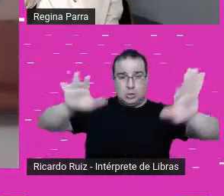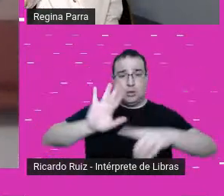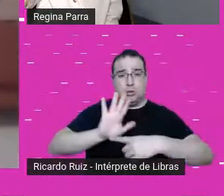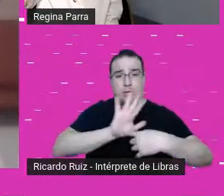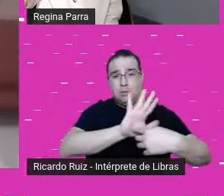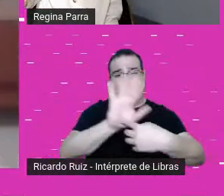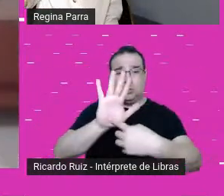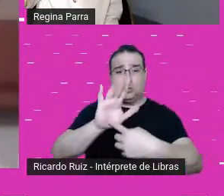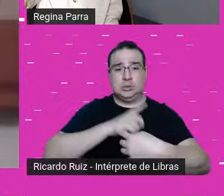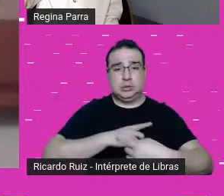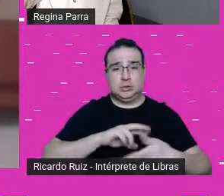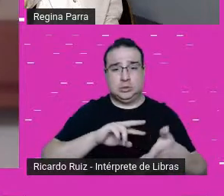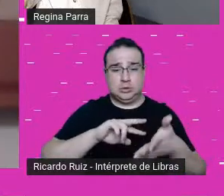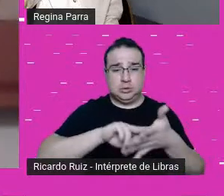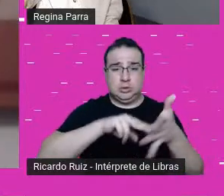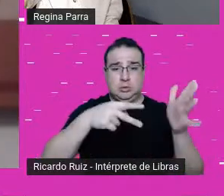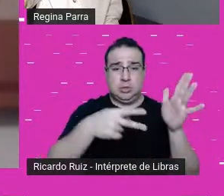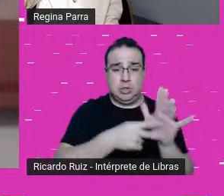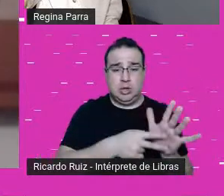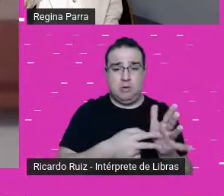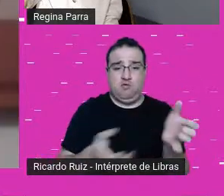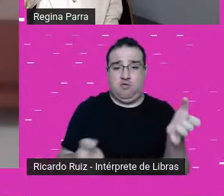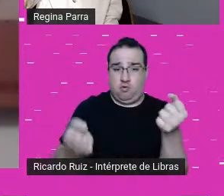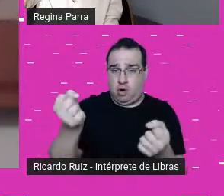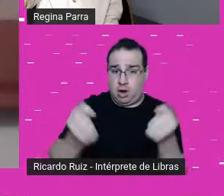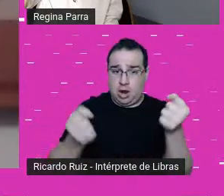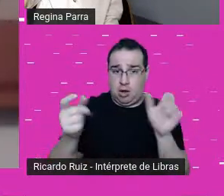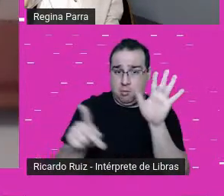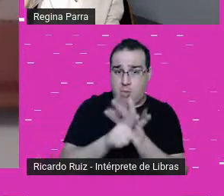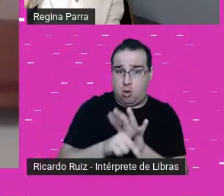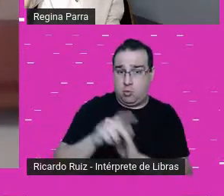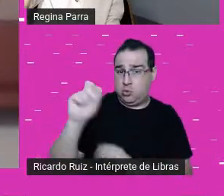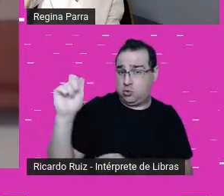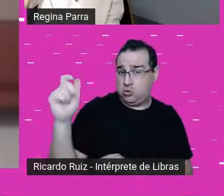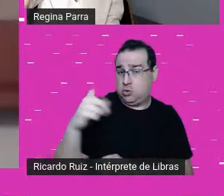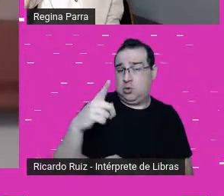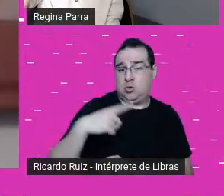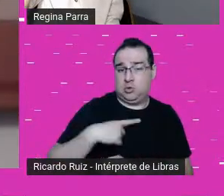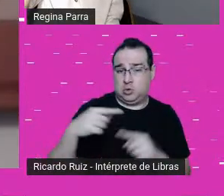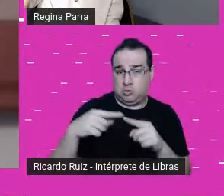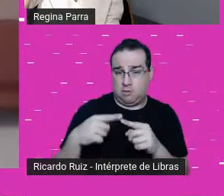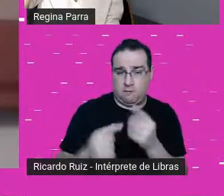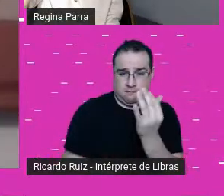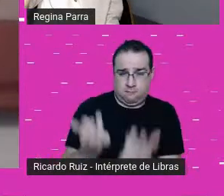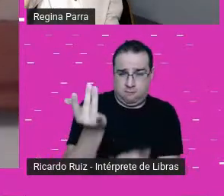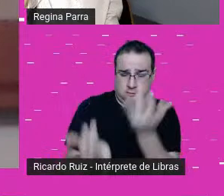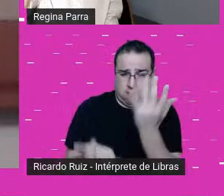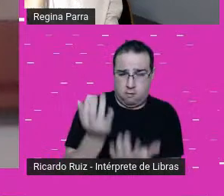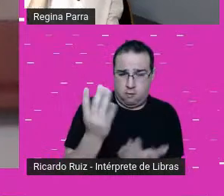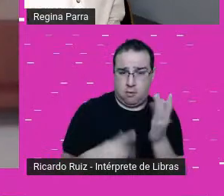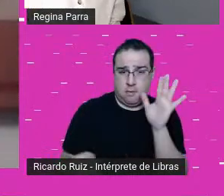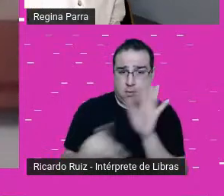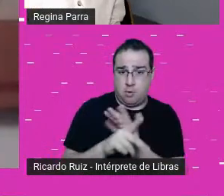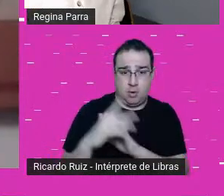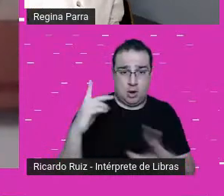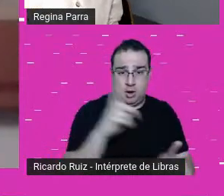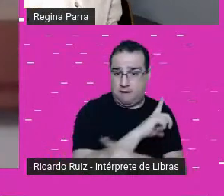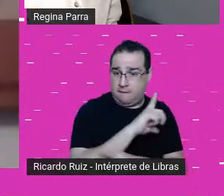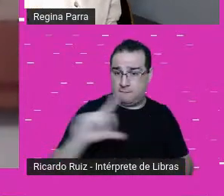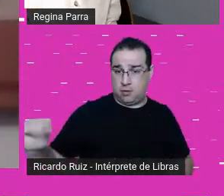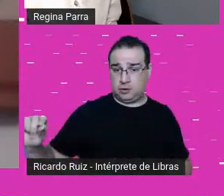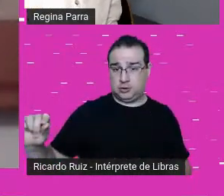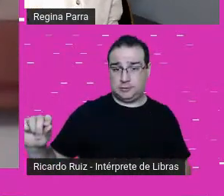simbolizando esse carro do sol, esse carro de fogo, né, onde ela faz a fuga.